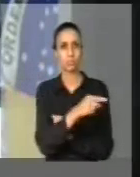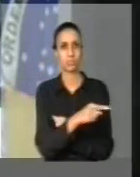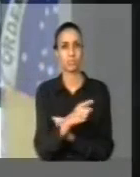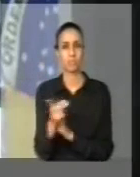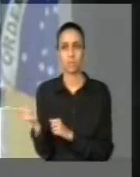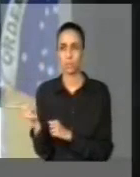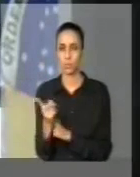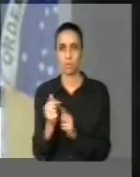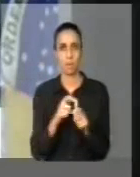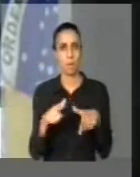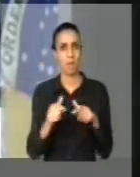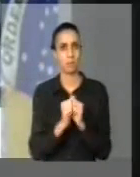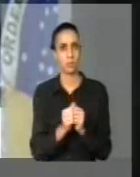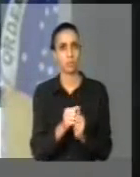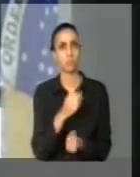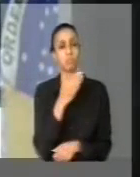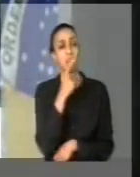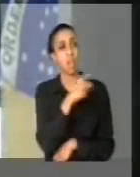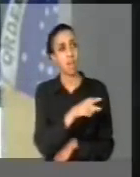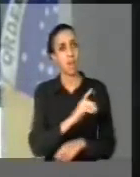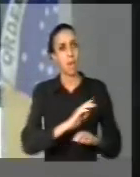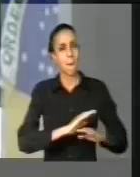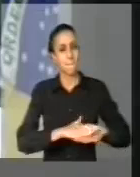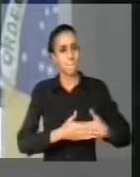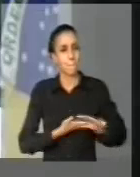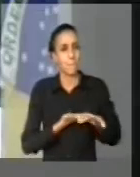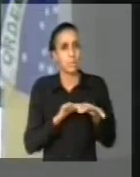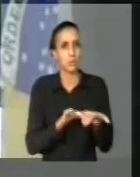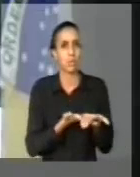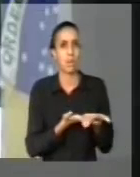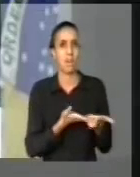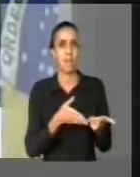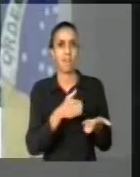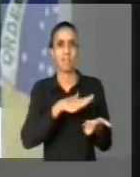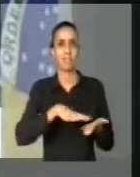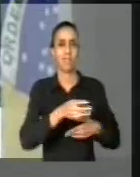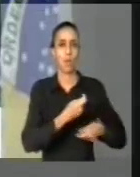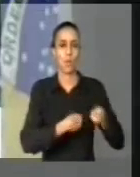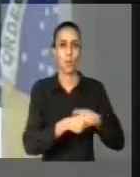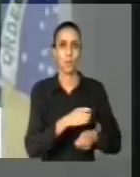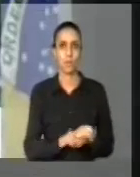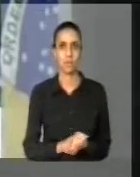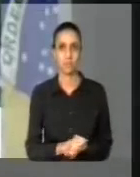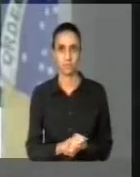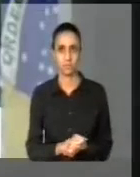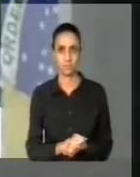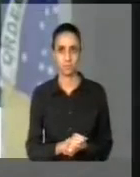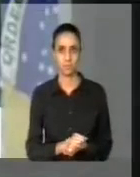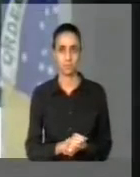pela economia. E sendo apaixonado pela economia, nesse